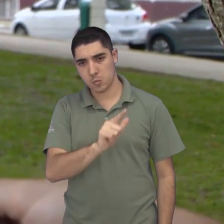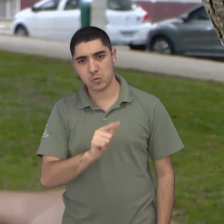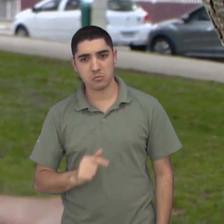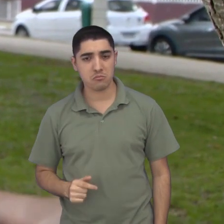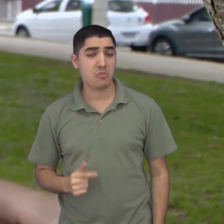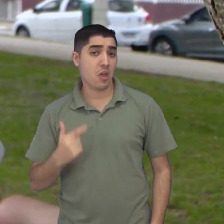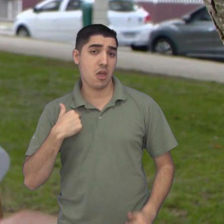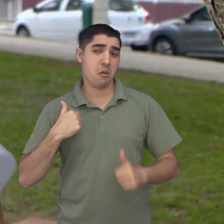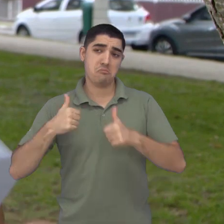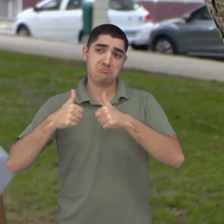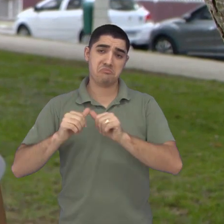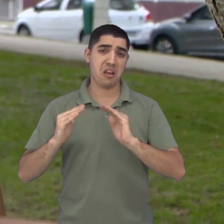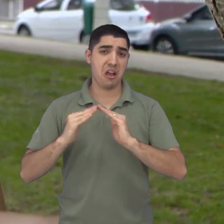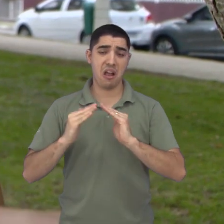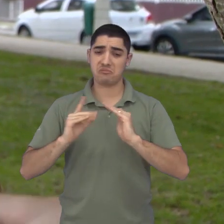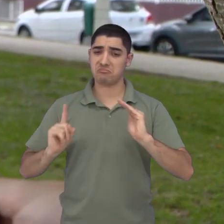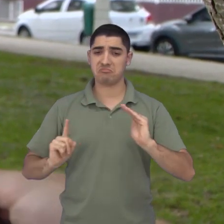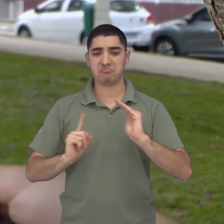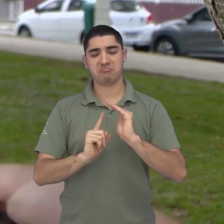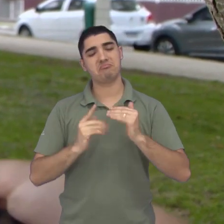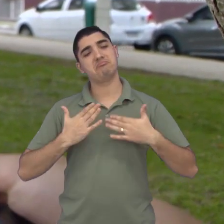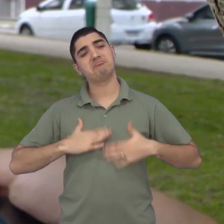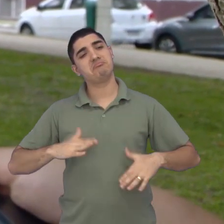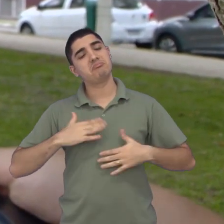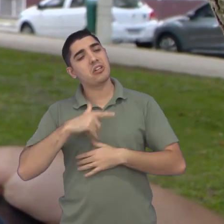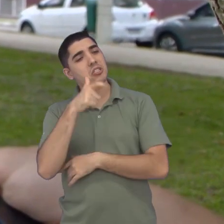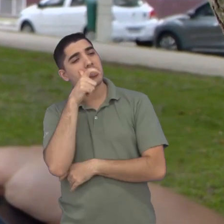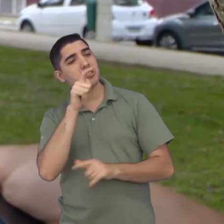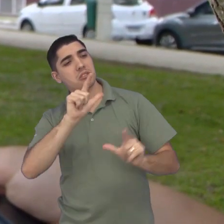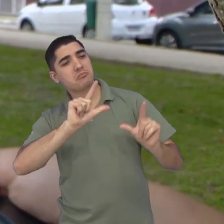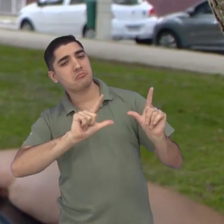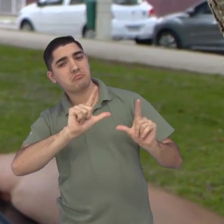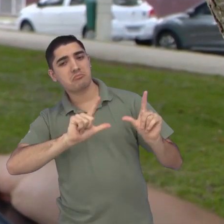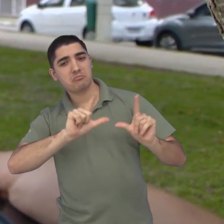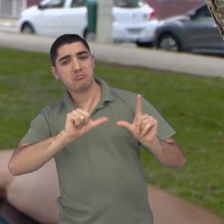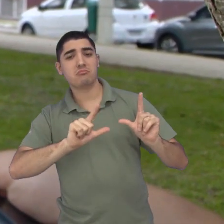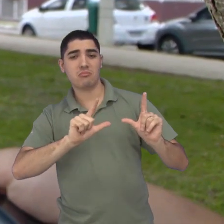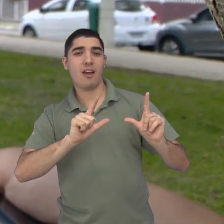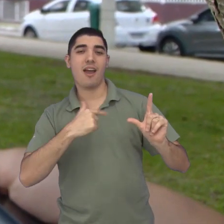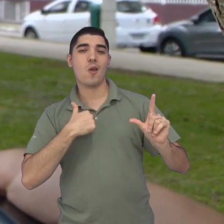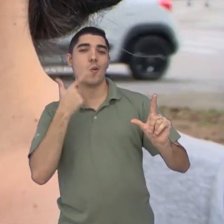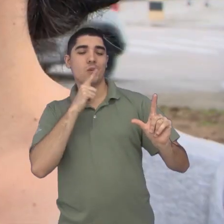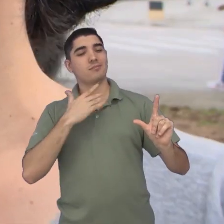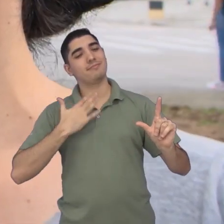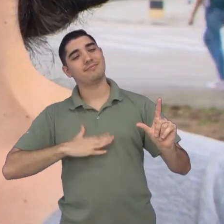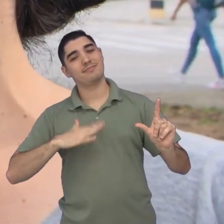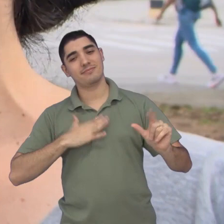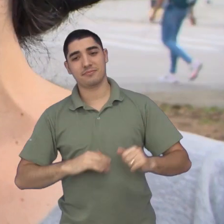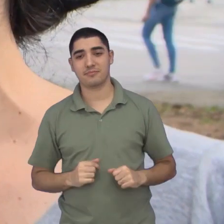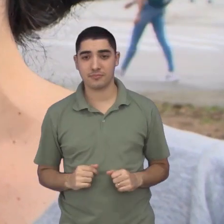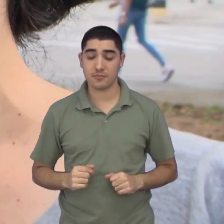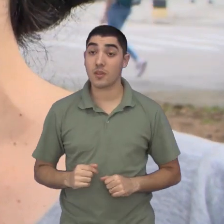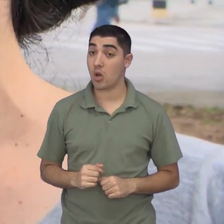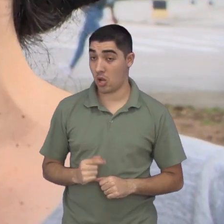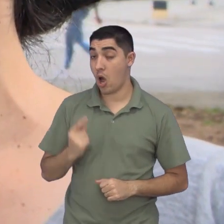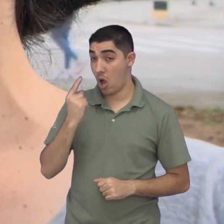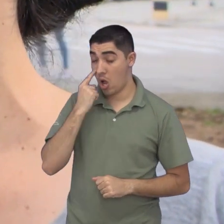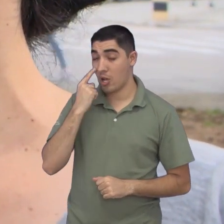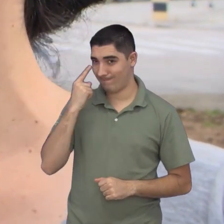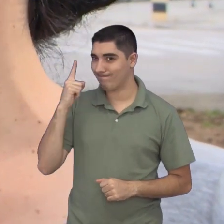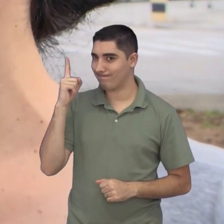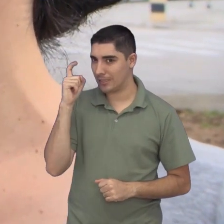fico em casa, daí eu não faço nada, fico assistindo TV, aí eu consigo descansar. É difícil,